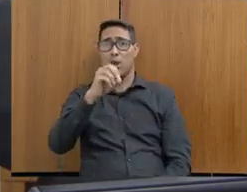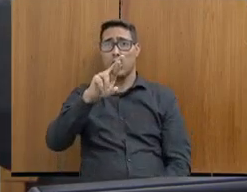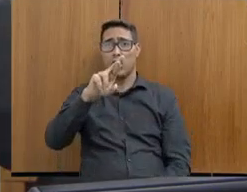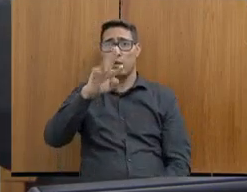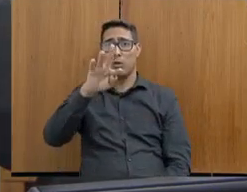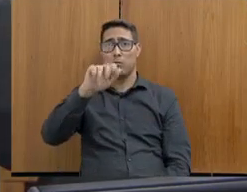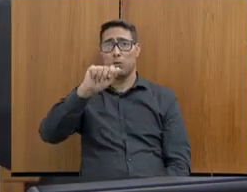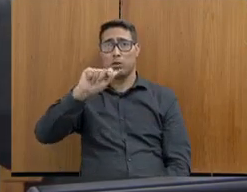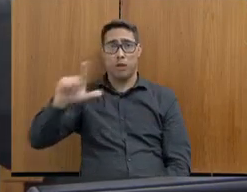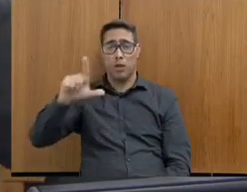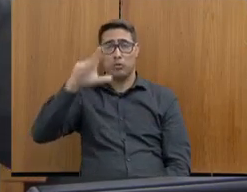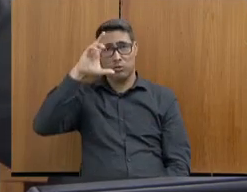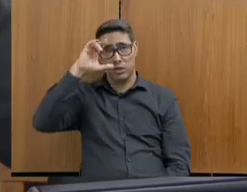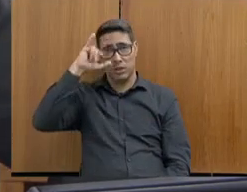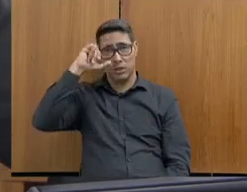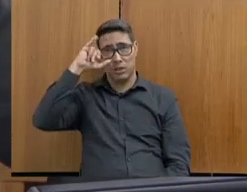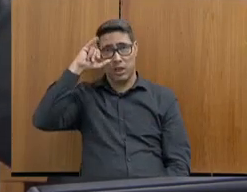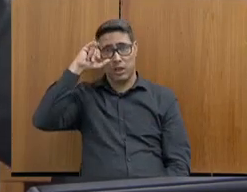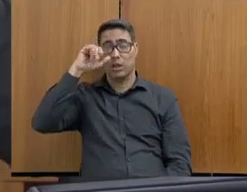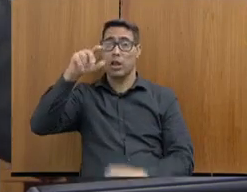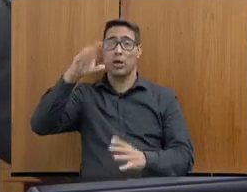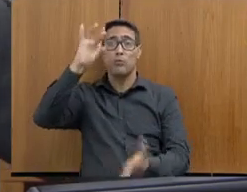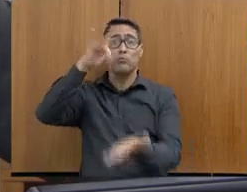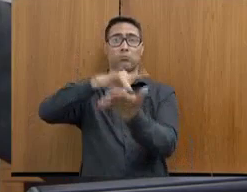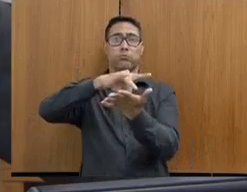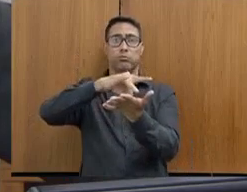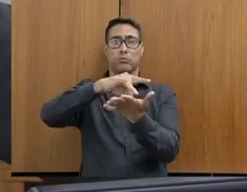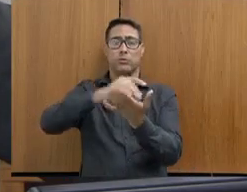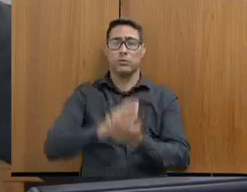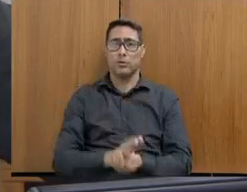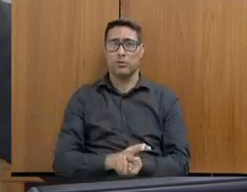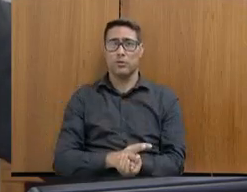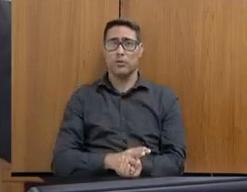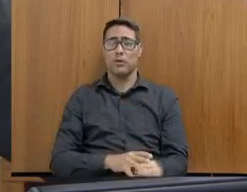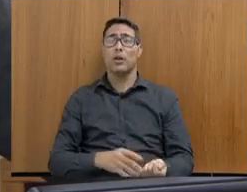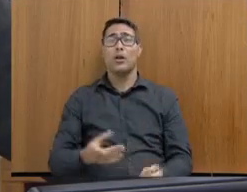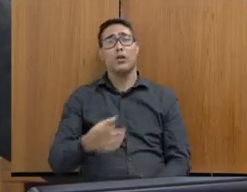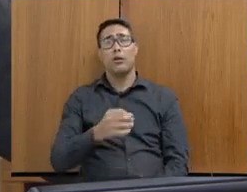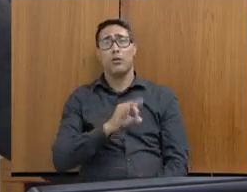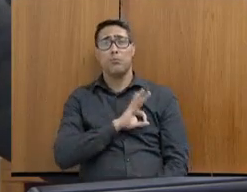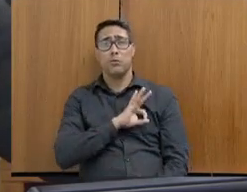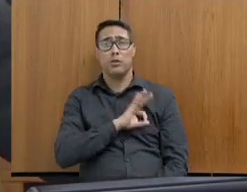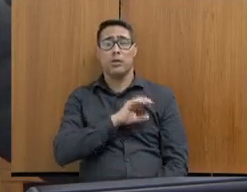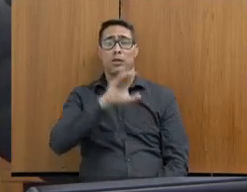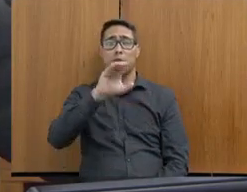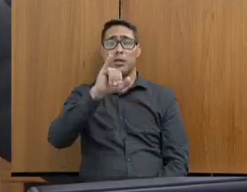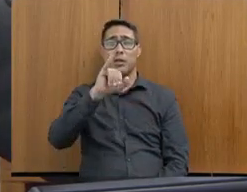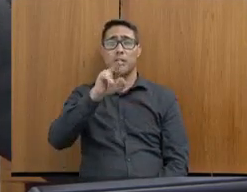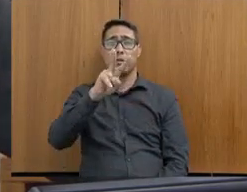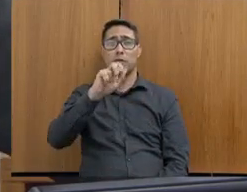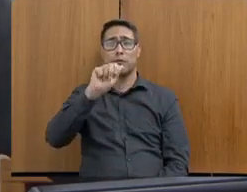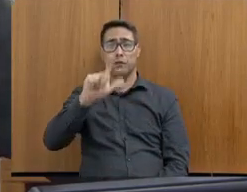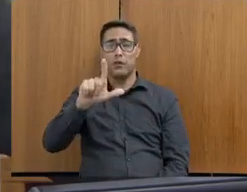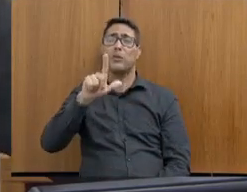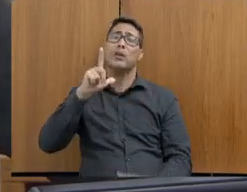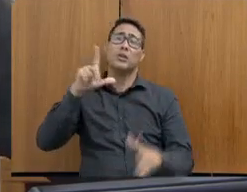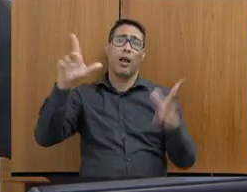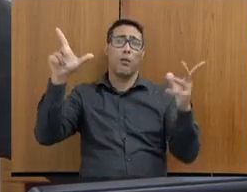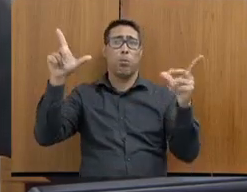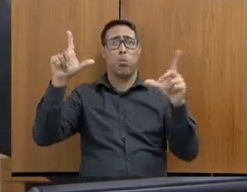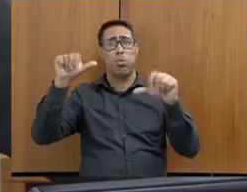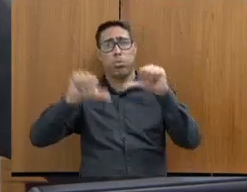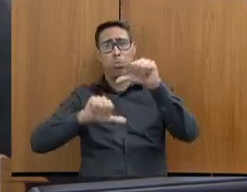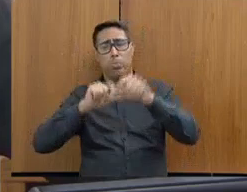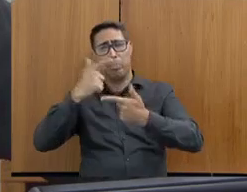oficial Então porque a polícia civil vem capengando em frangares principalmente